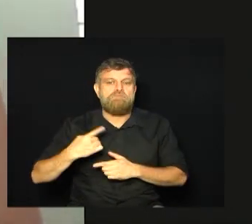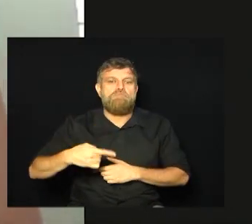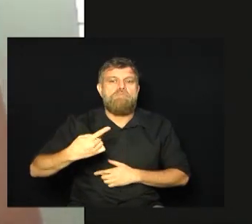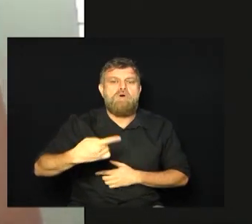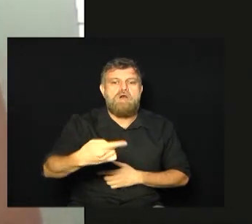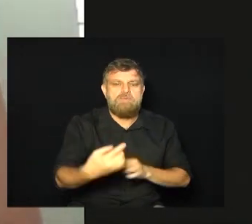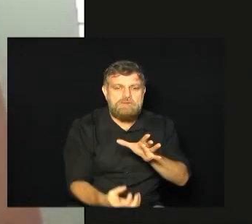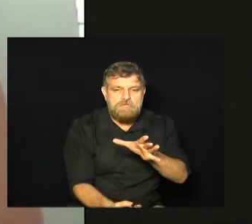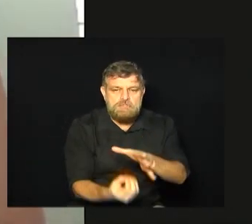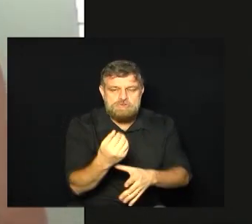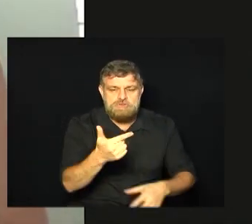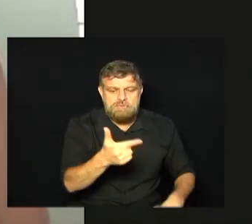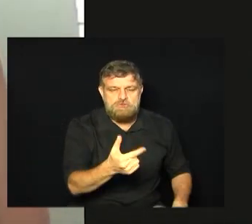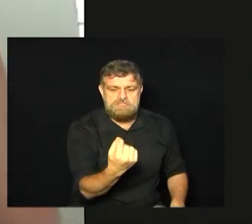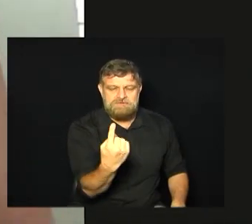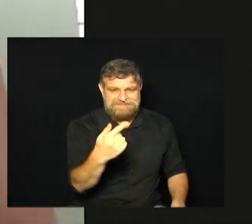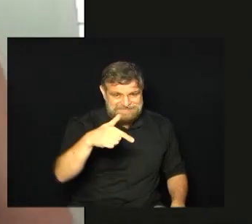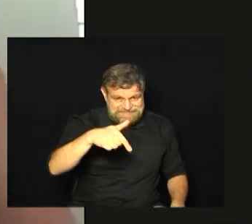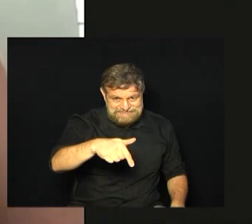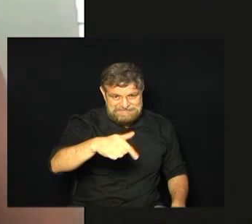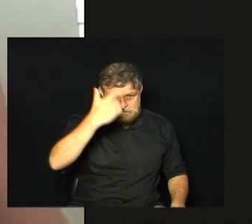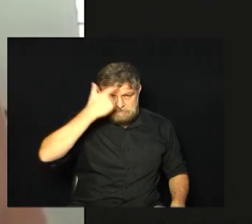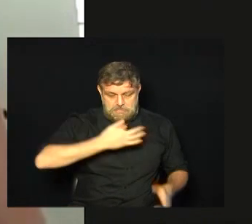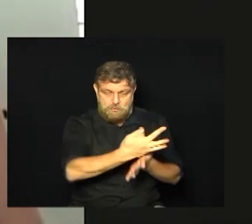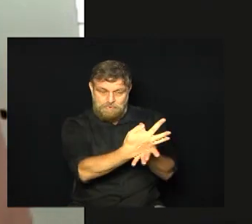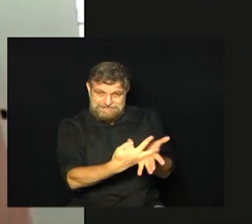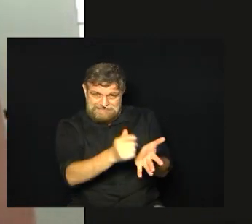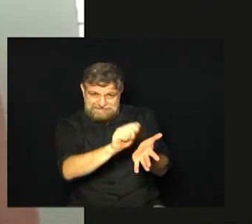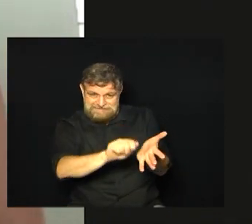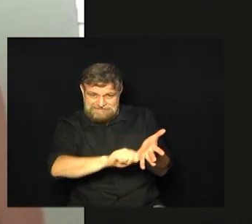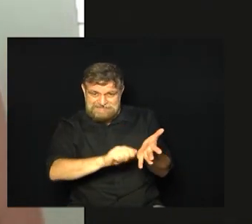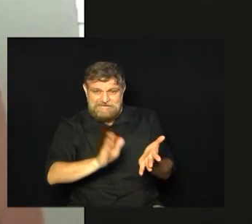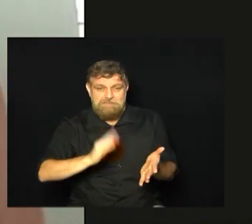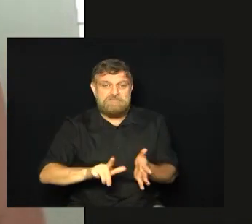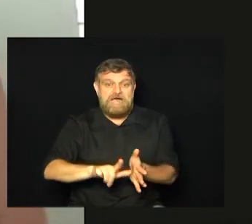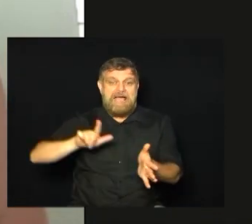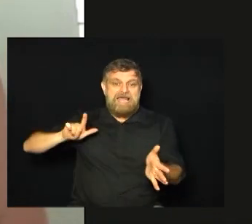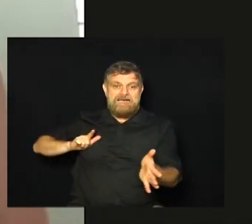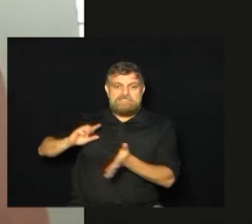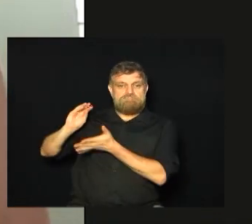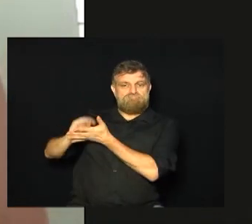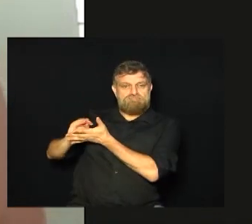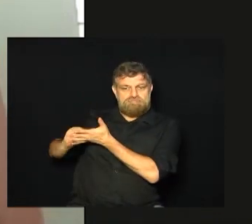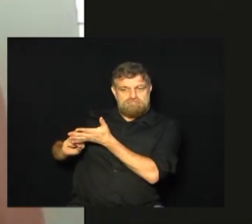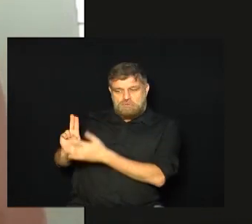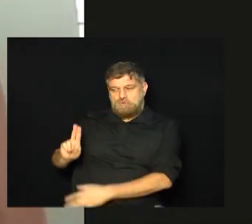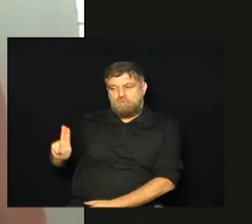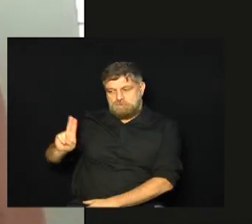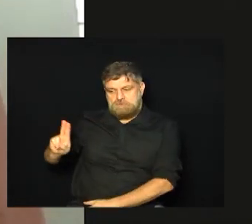que em 2017 eu comecei a escrever. Mas as anotações que eu fiz foram muito úteis, né?